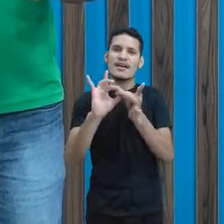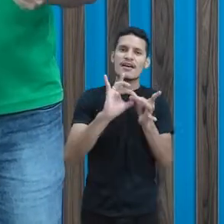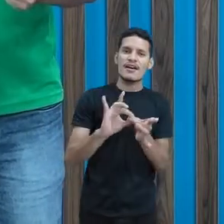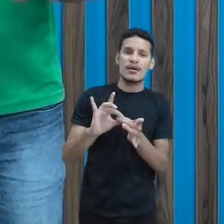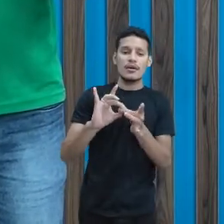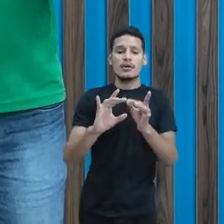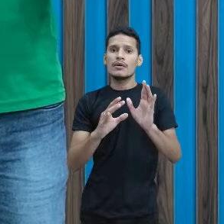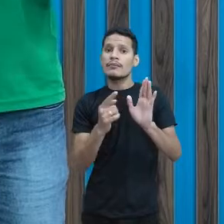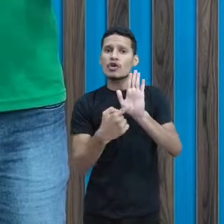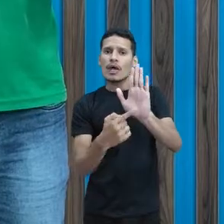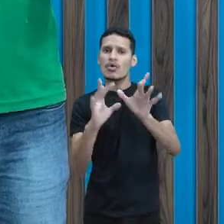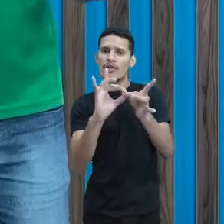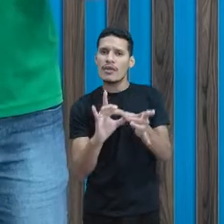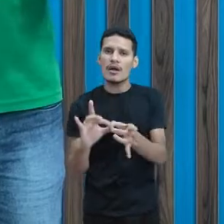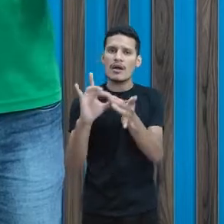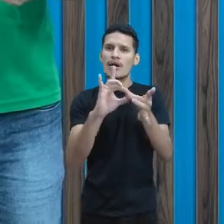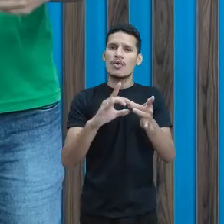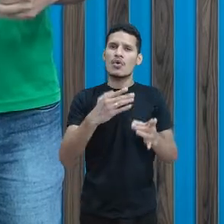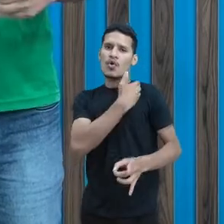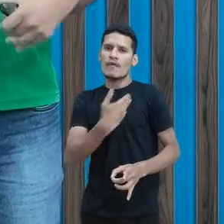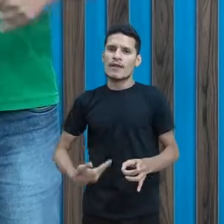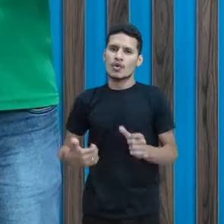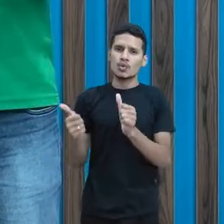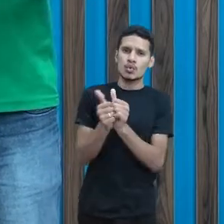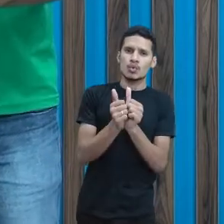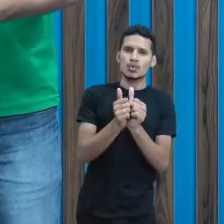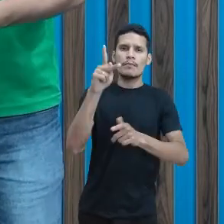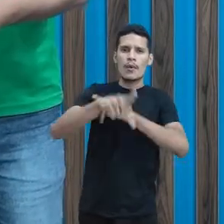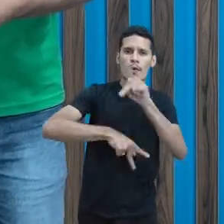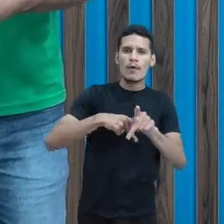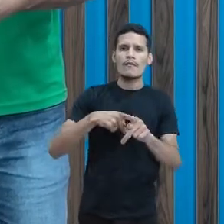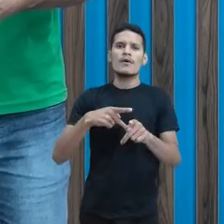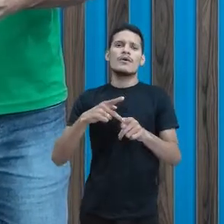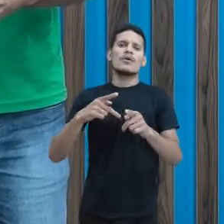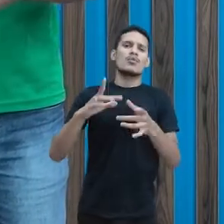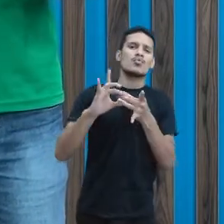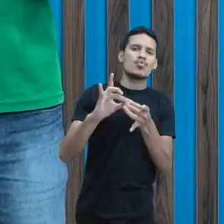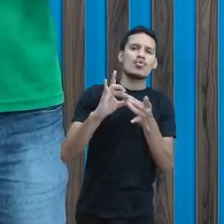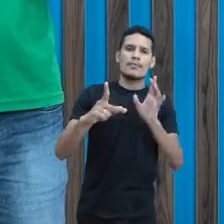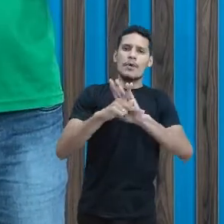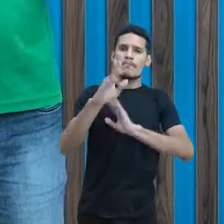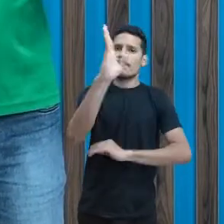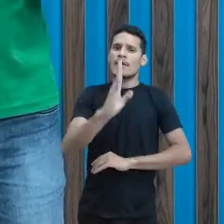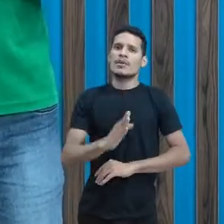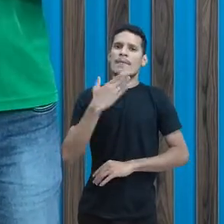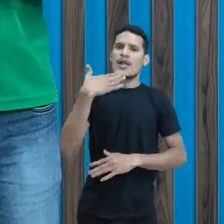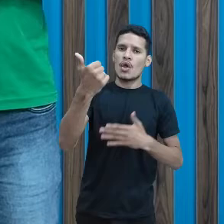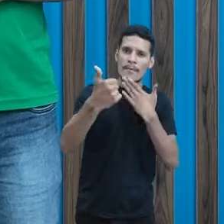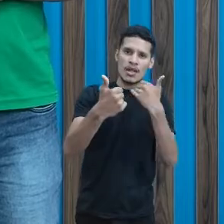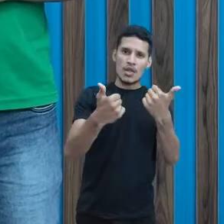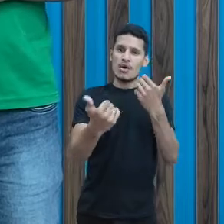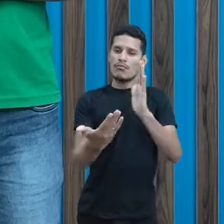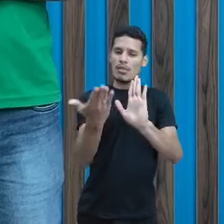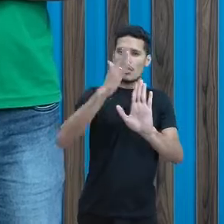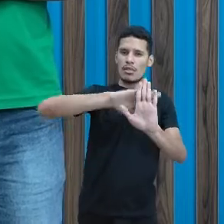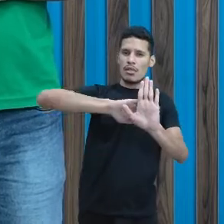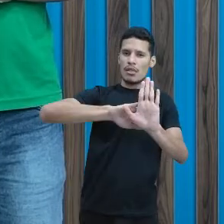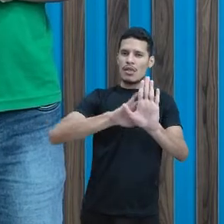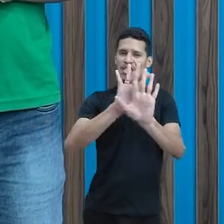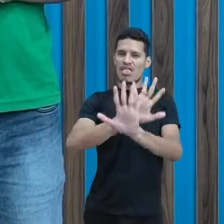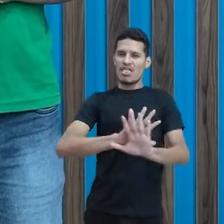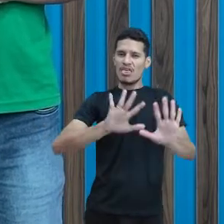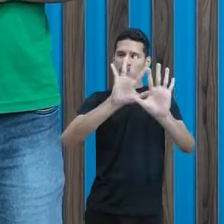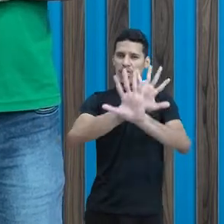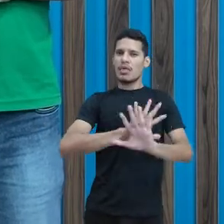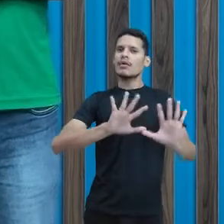com o povo, de que as pessoas estavam unidas por um Brasil melhor. Né? Então era uma capa que o regime soube utilizar